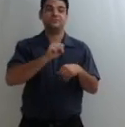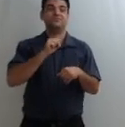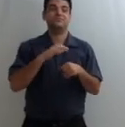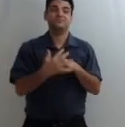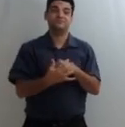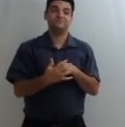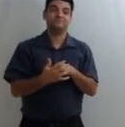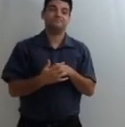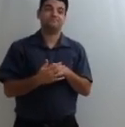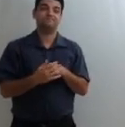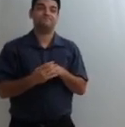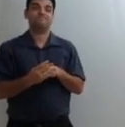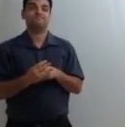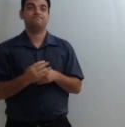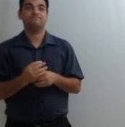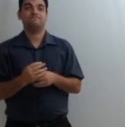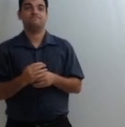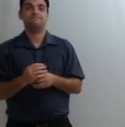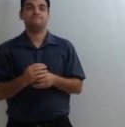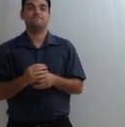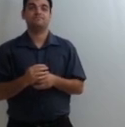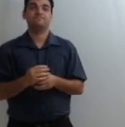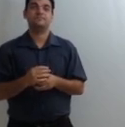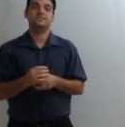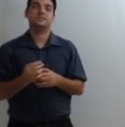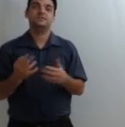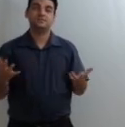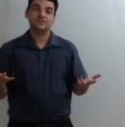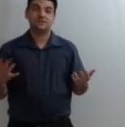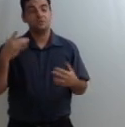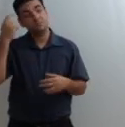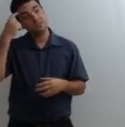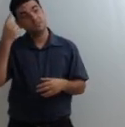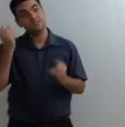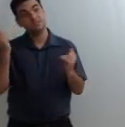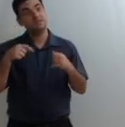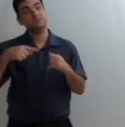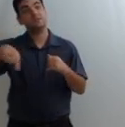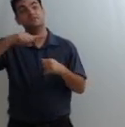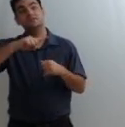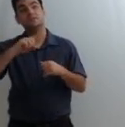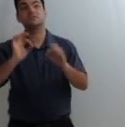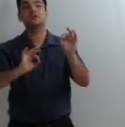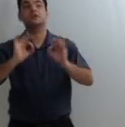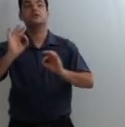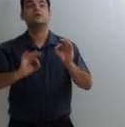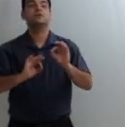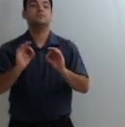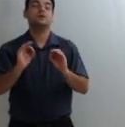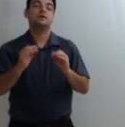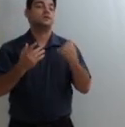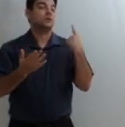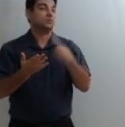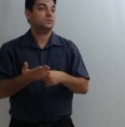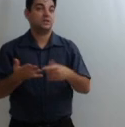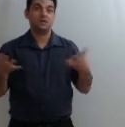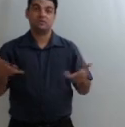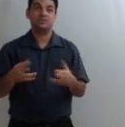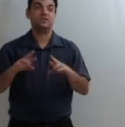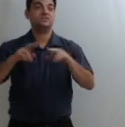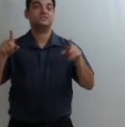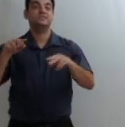que eu faria, essa consideração, se Vossa Excelência poderia já fixar qual seria a medida cautelar diversa da prisão.